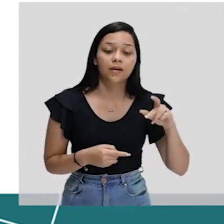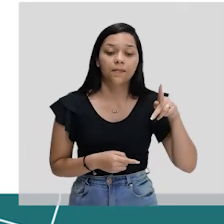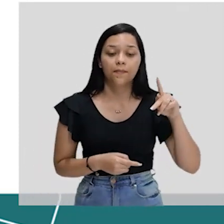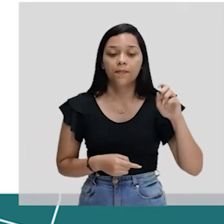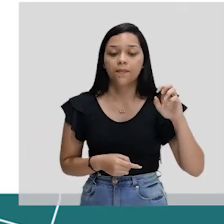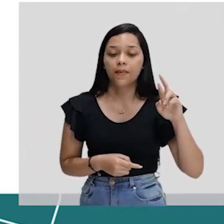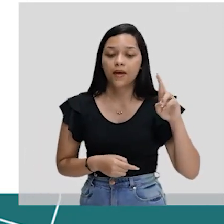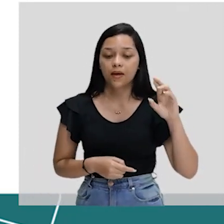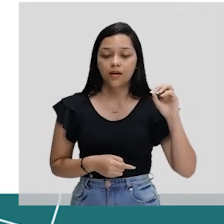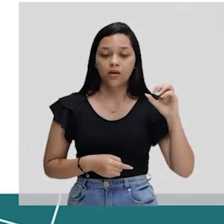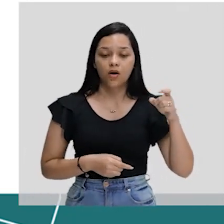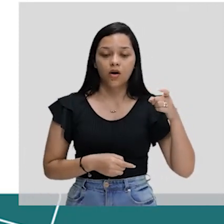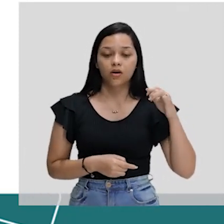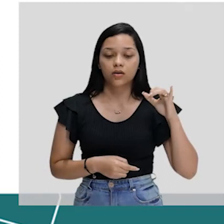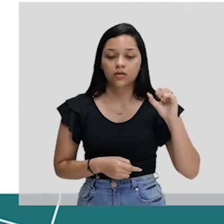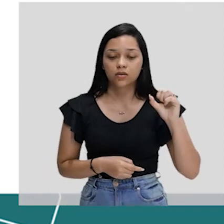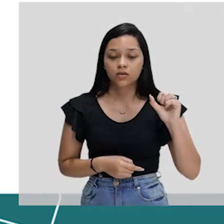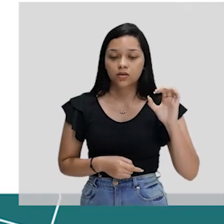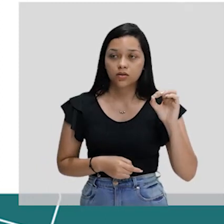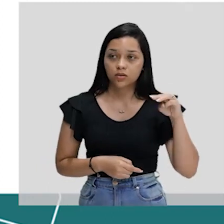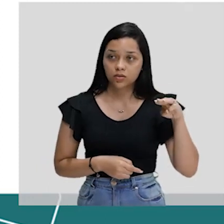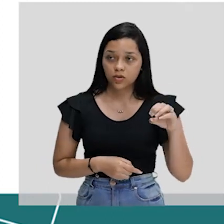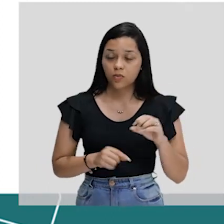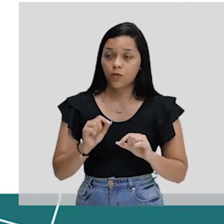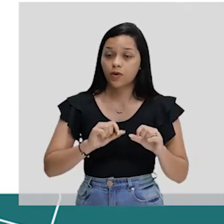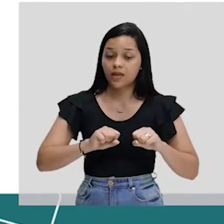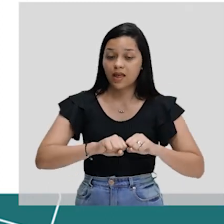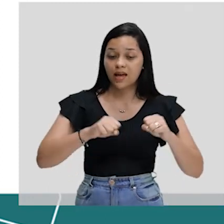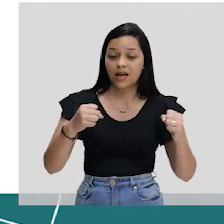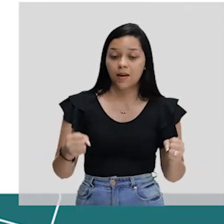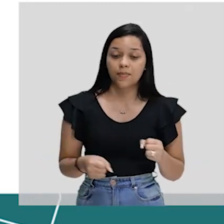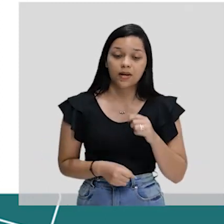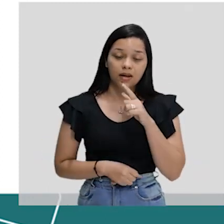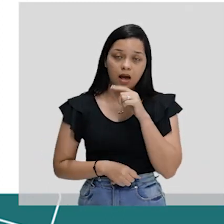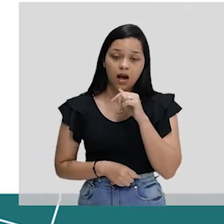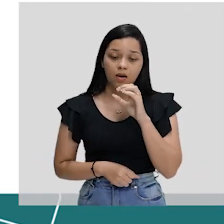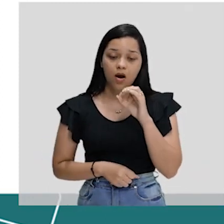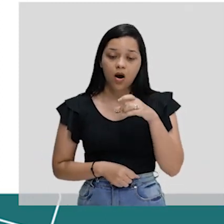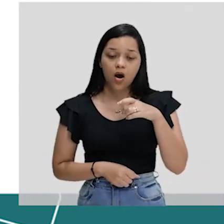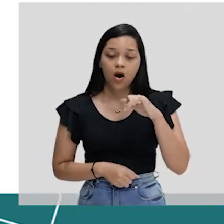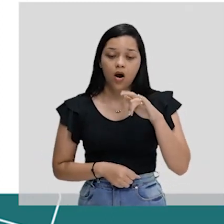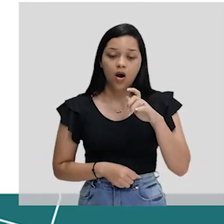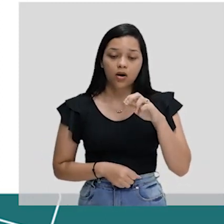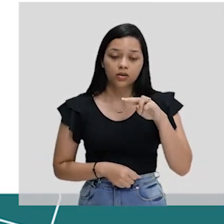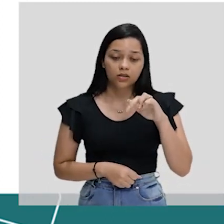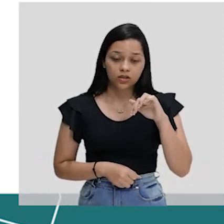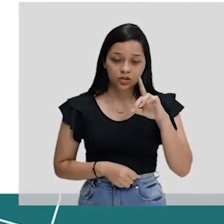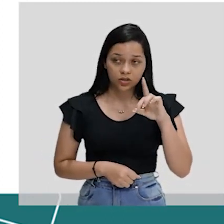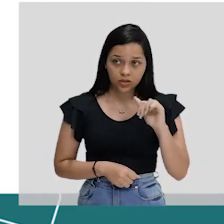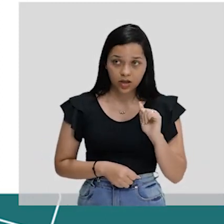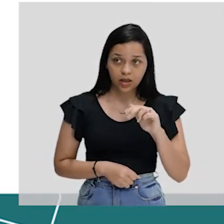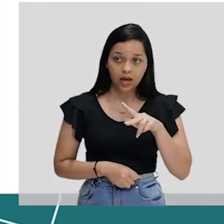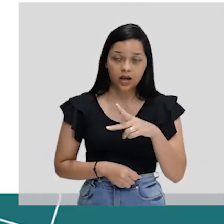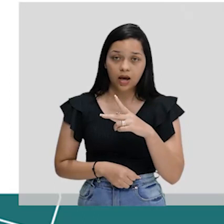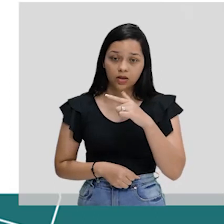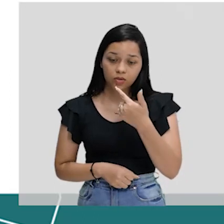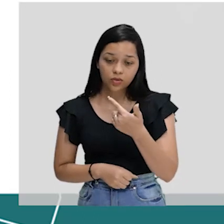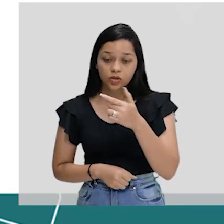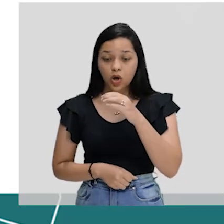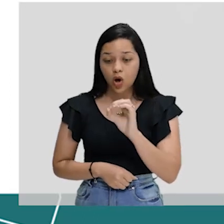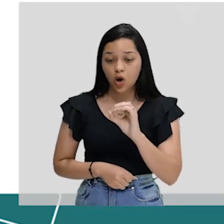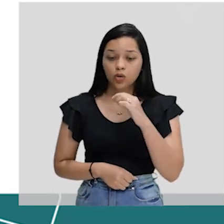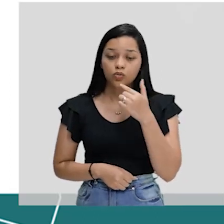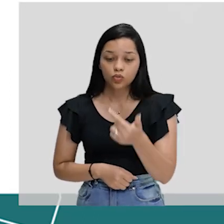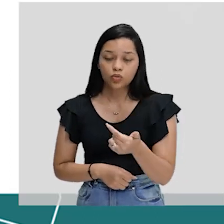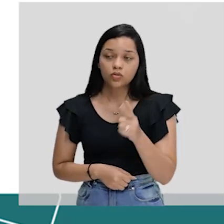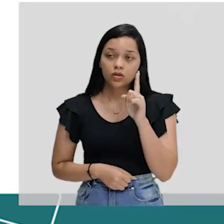uma organela que promove a quebra da água oxigenada que a célula produz, H2O2. Ela